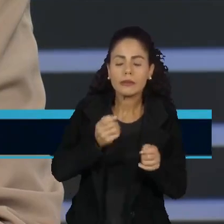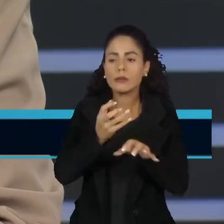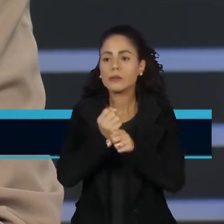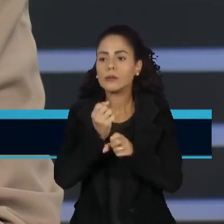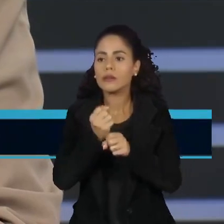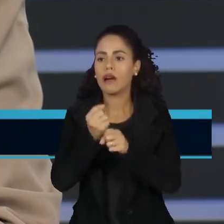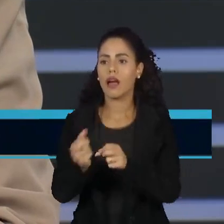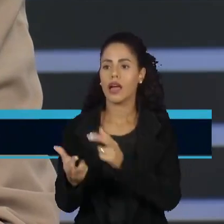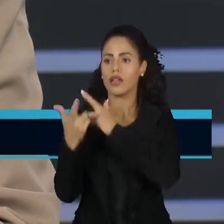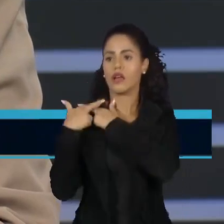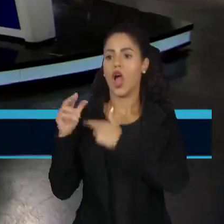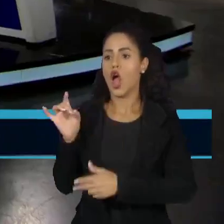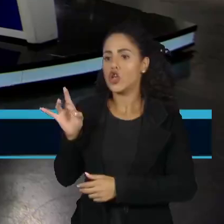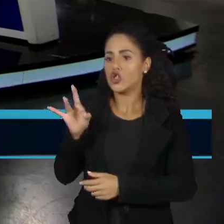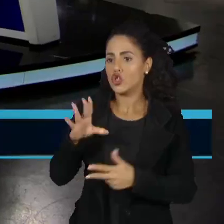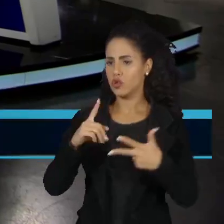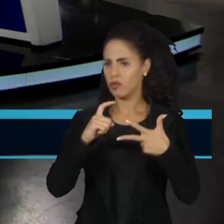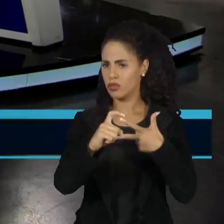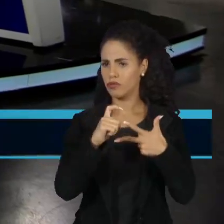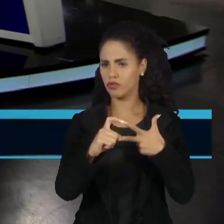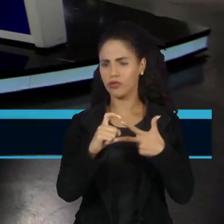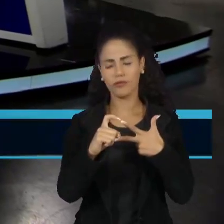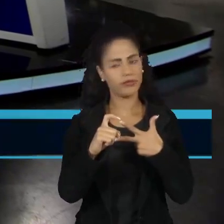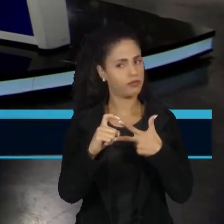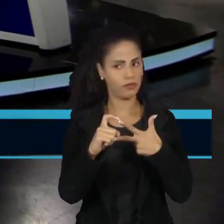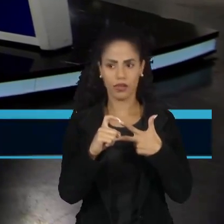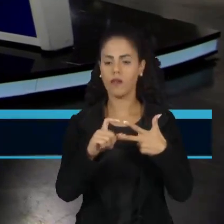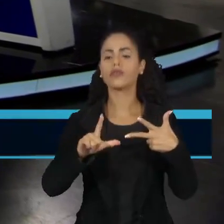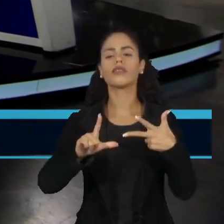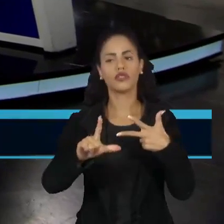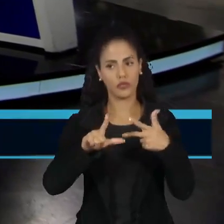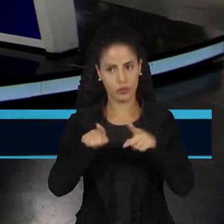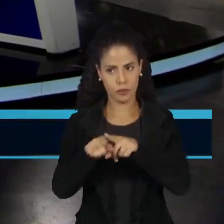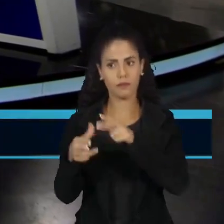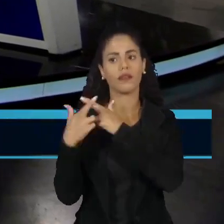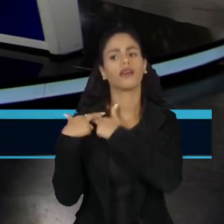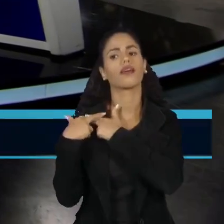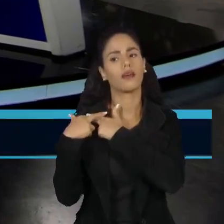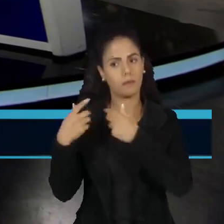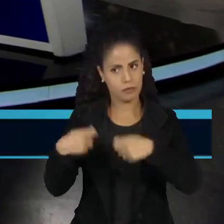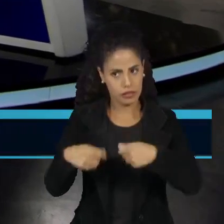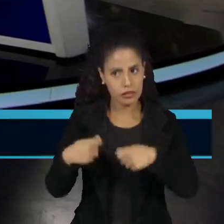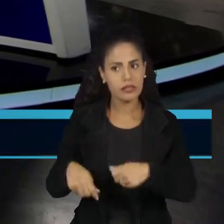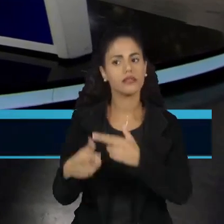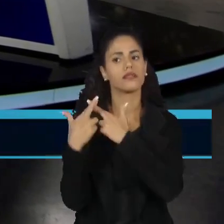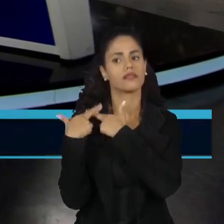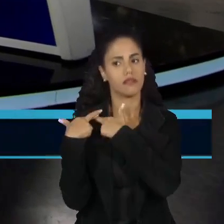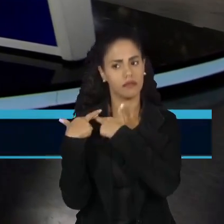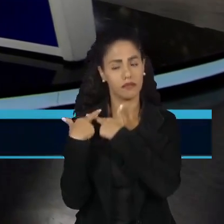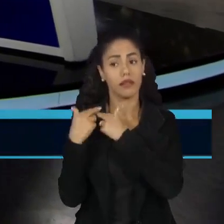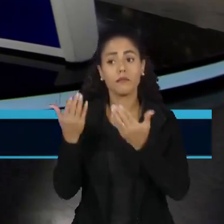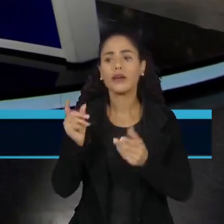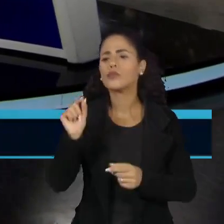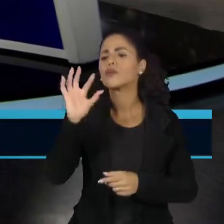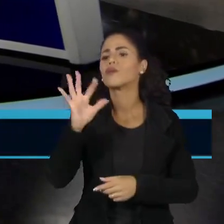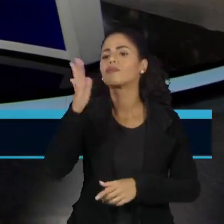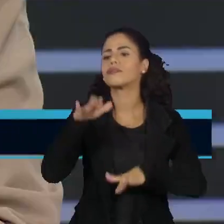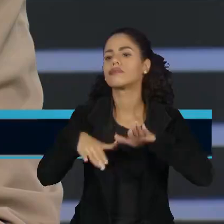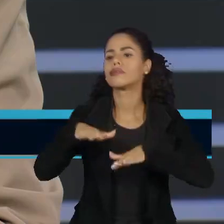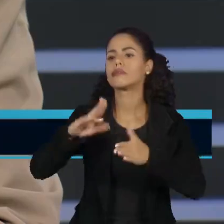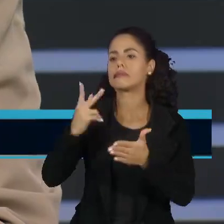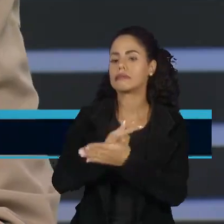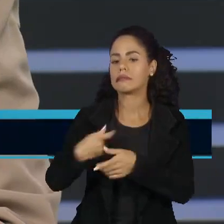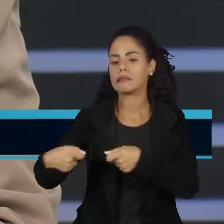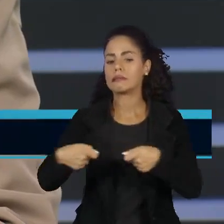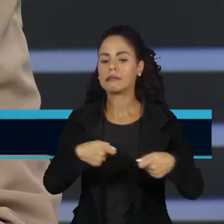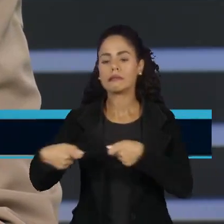uma responsabilidade apenas do Executivo, é também do Legislativo. O que muitas vezes ocorre é um